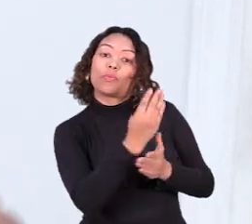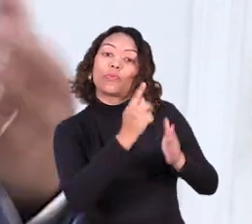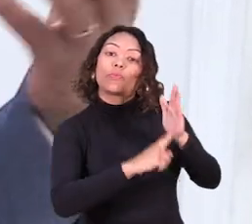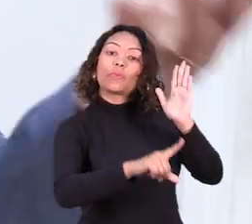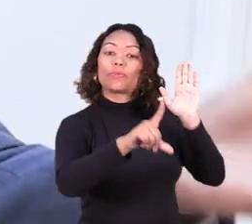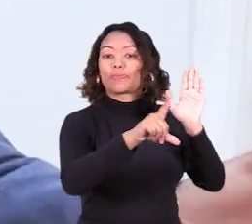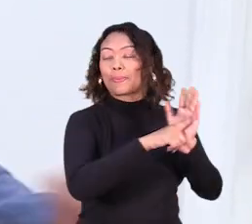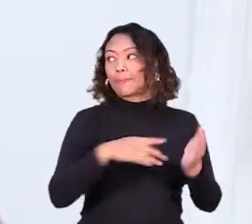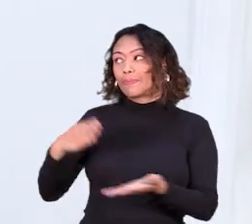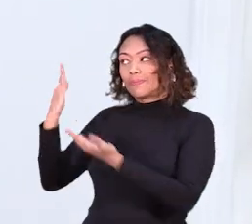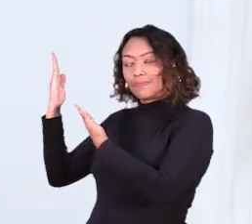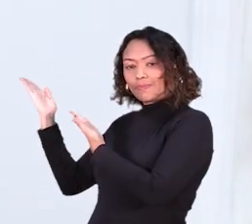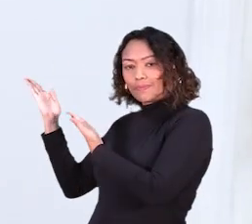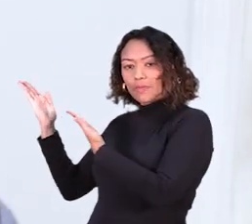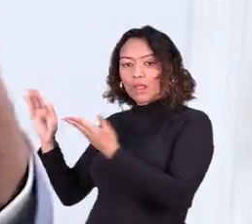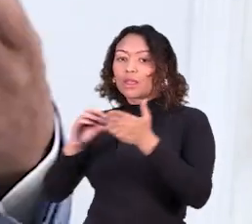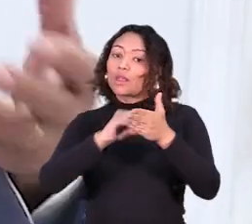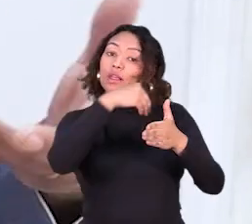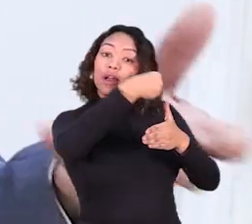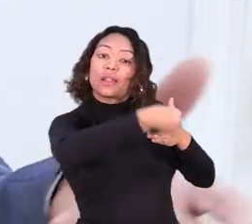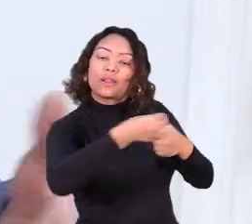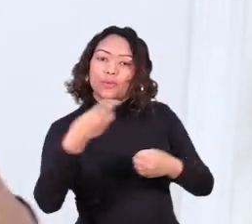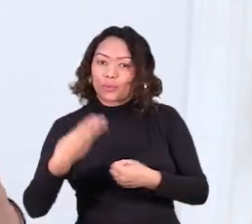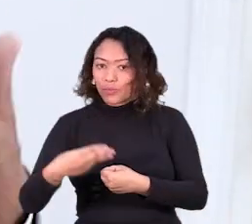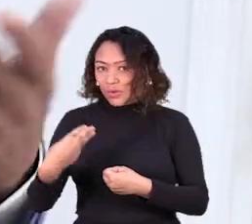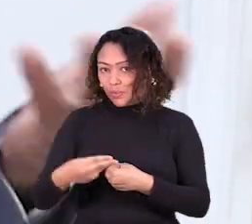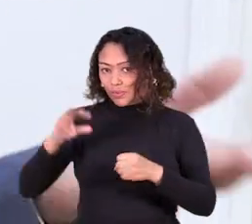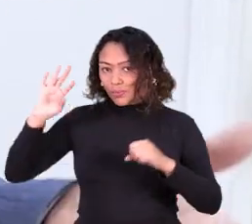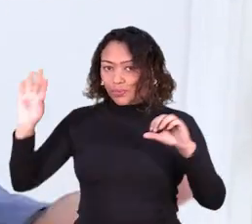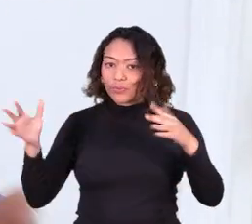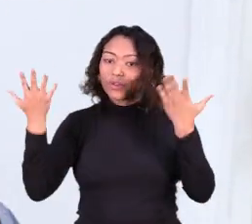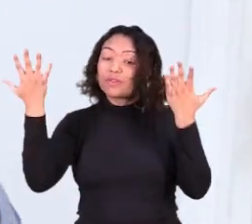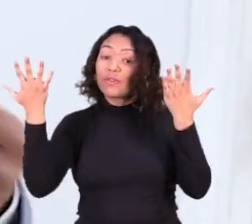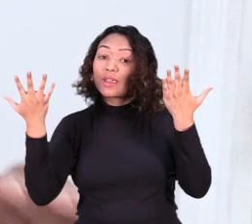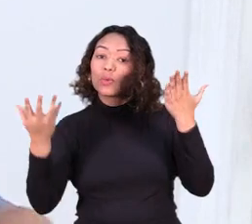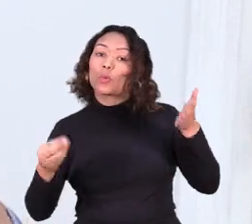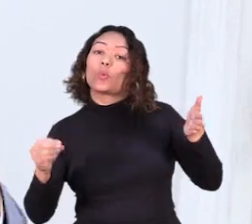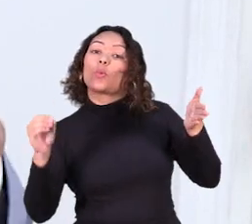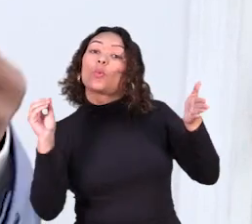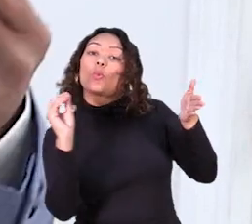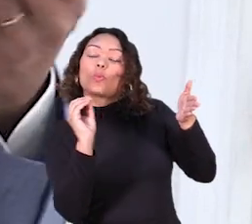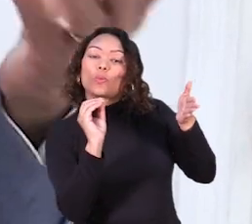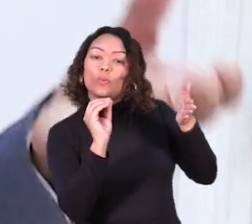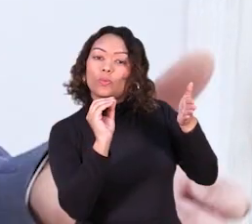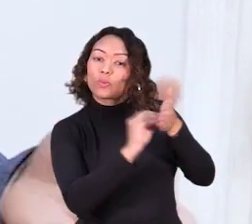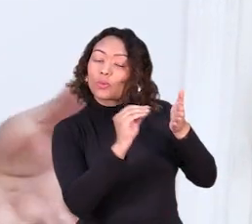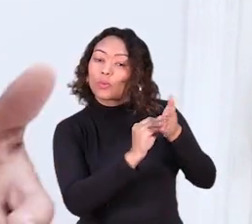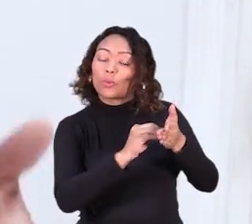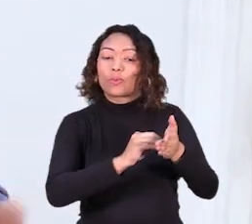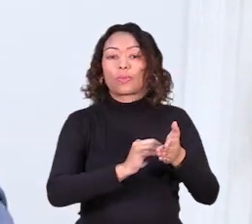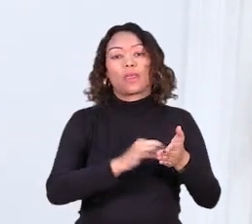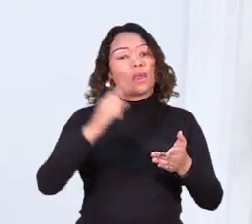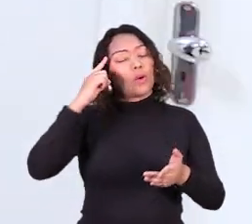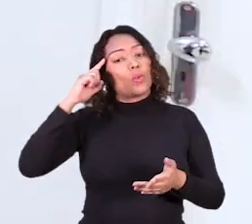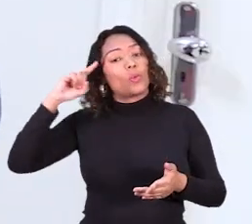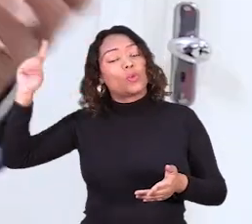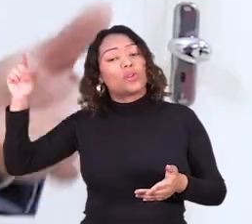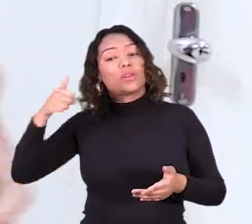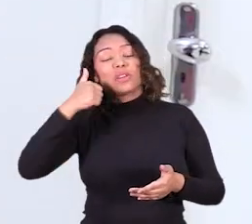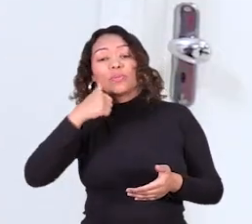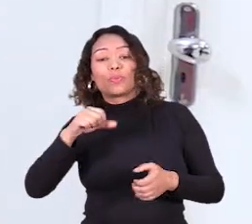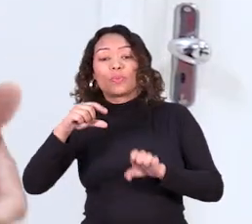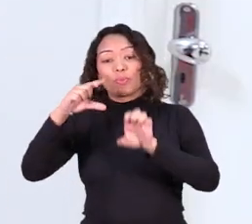Foi aprovado um projeto de lei de minha autoria, que institui e inclui no calendário municipal de eventos Dia da Mulher Empresária.